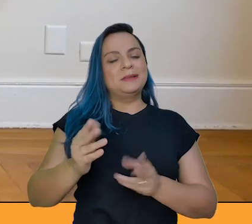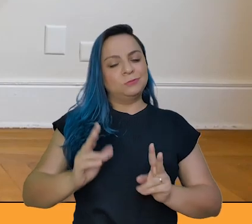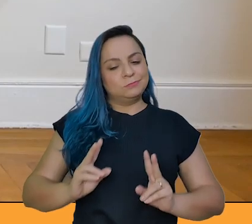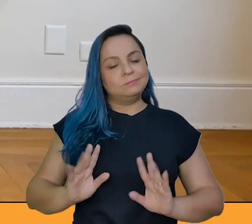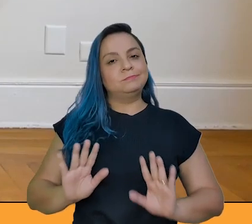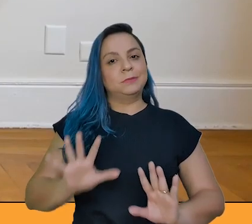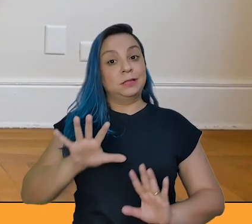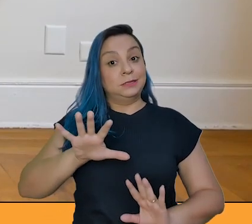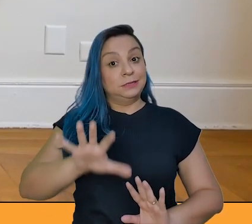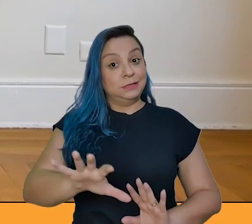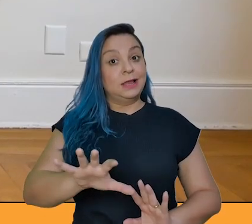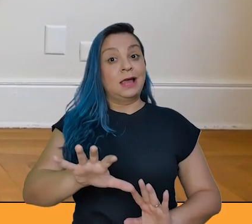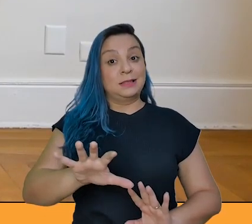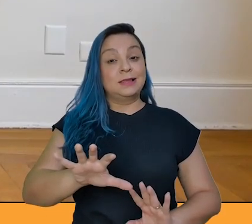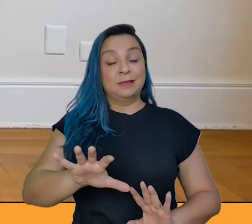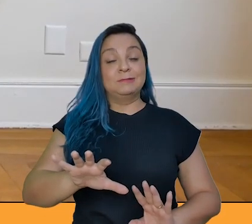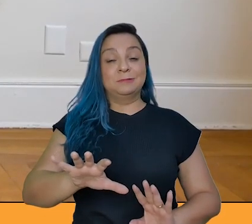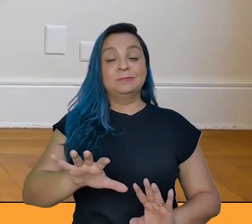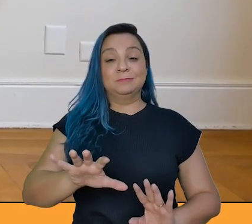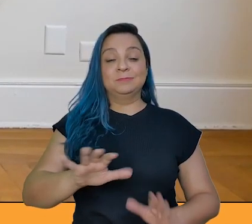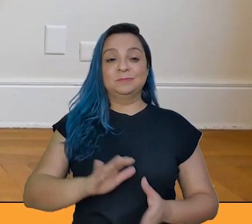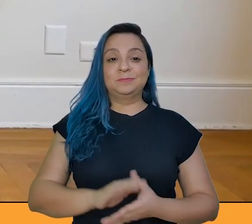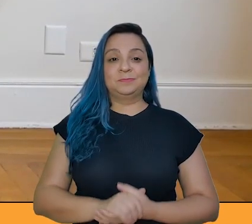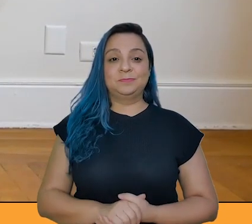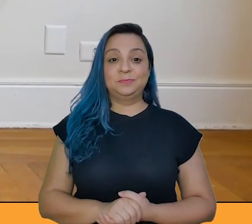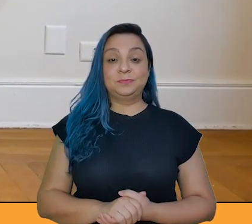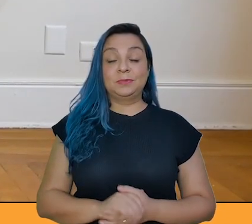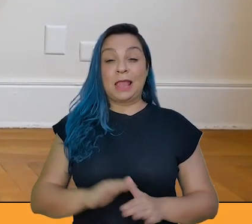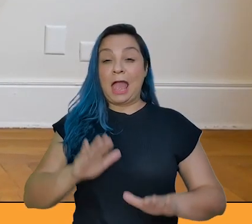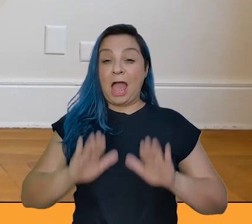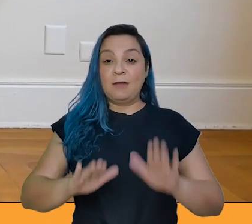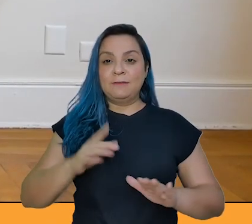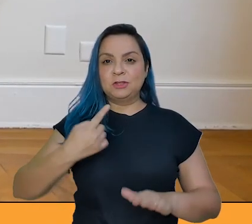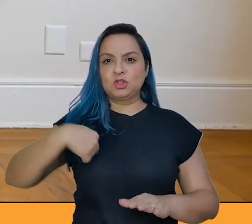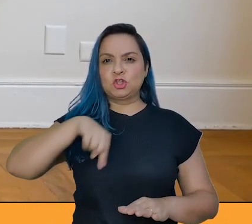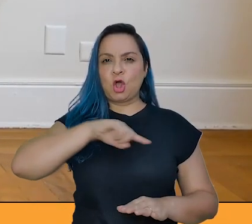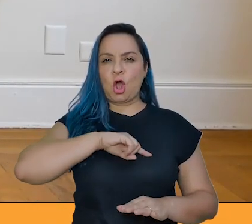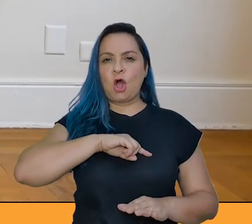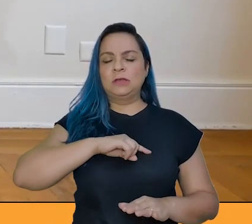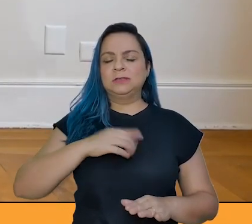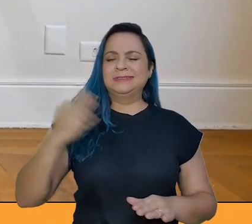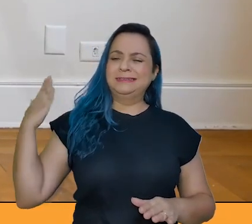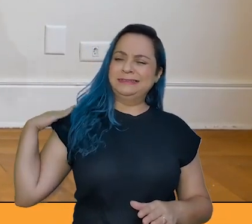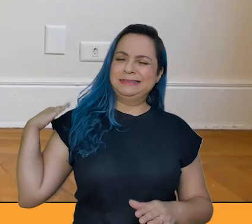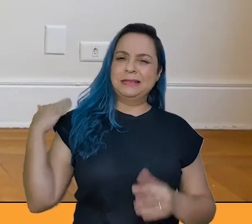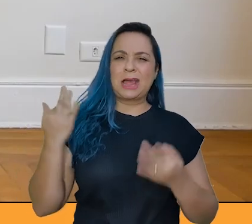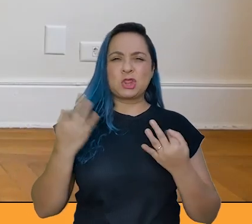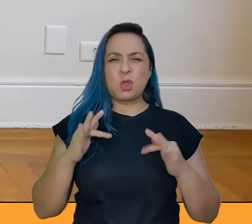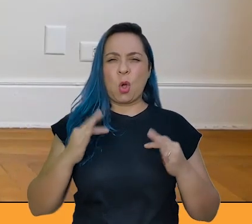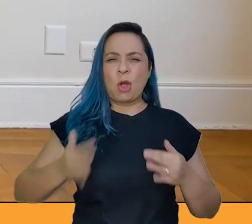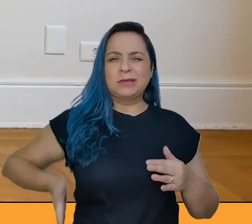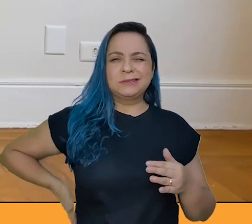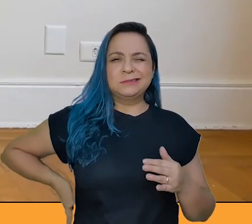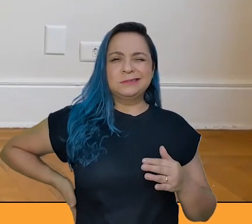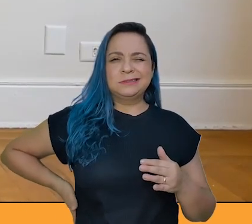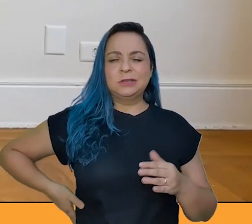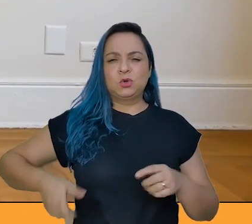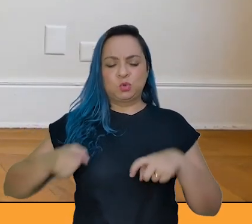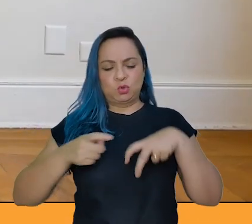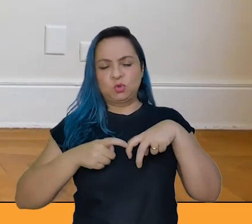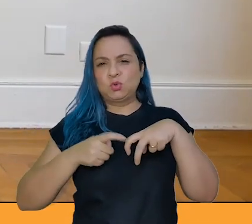da essa primeira desatada nesses nós. Às vezes a gente sente um pouquinho a lombar, a gente pode sentir um